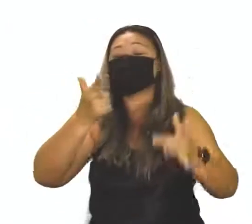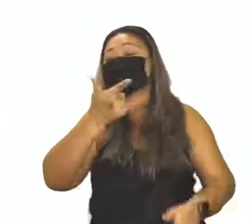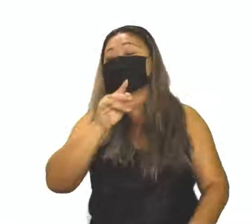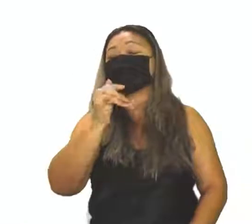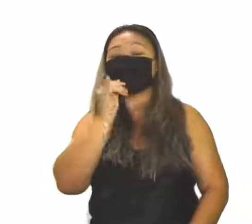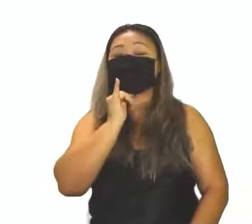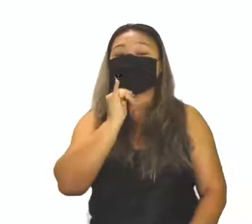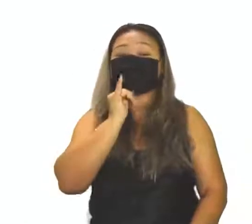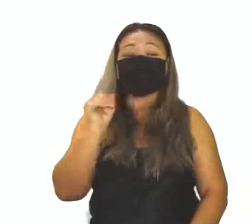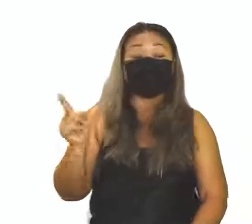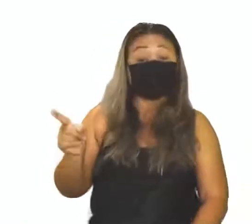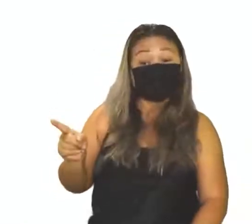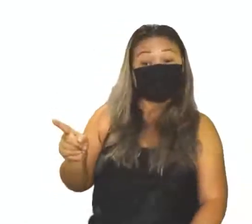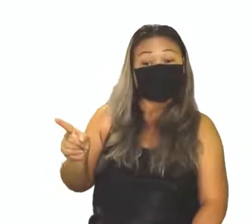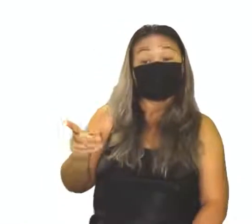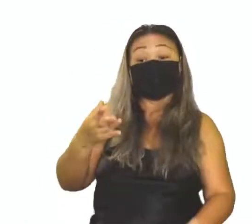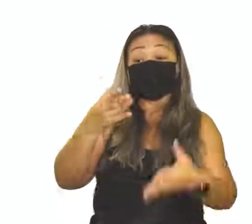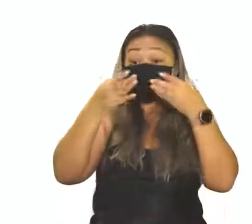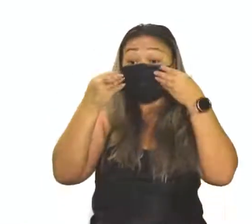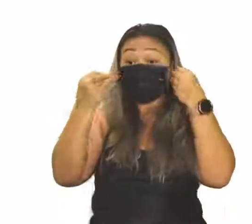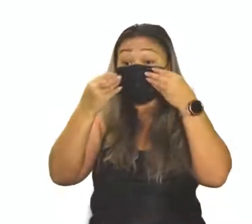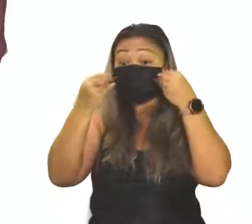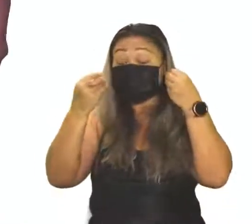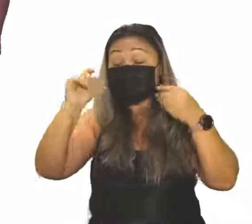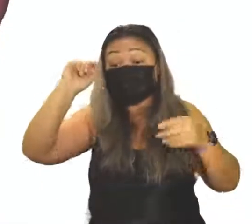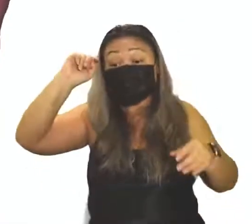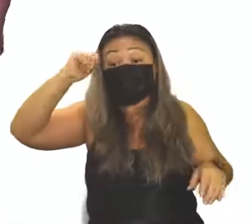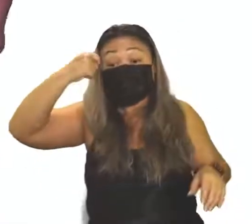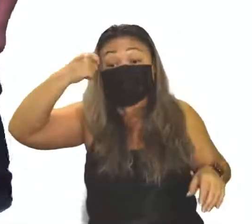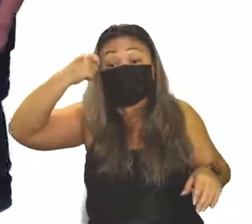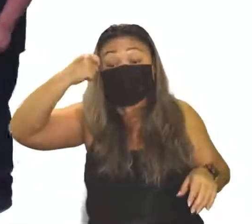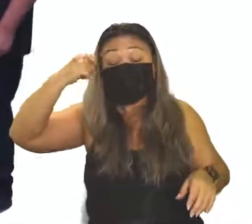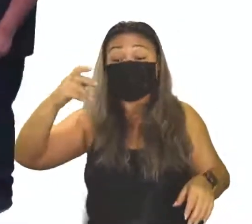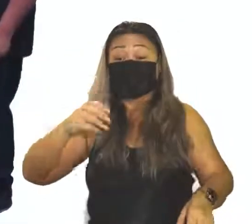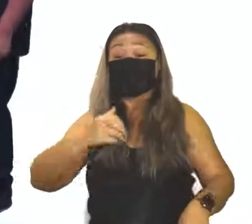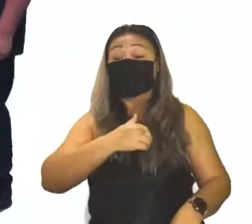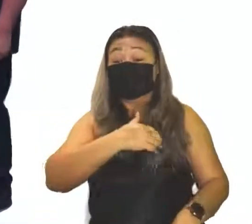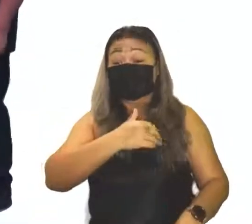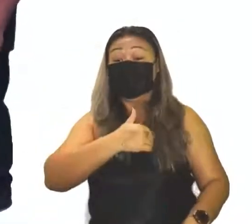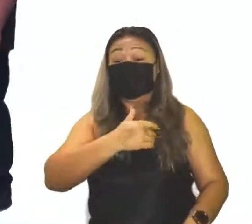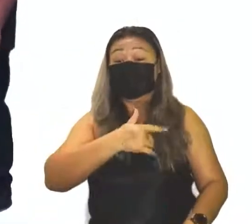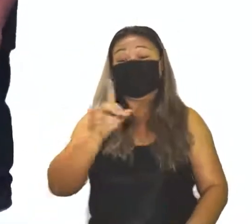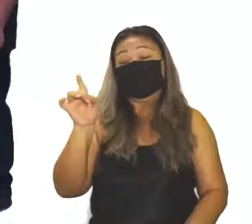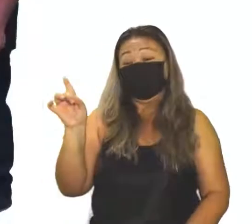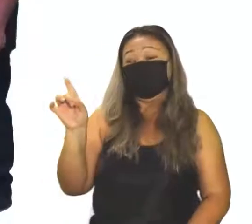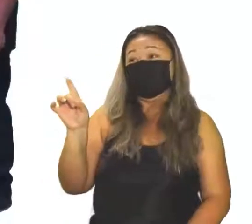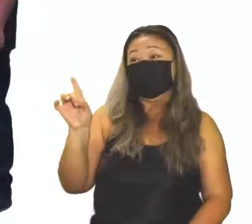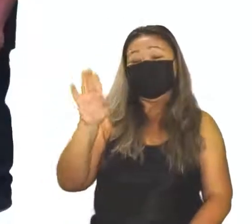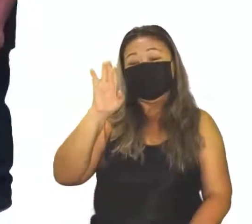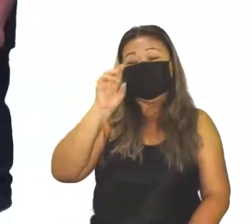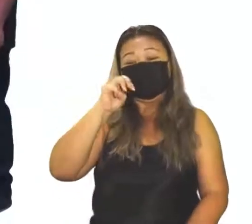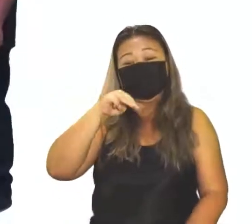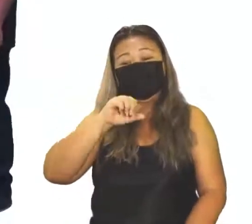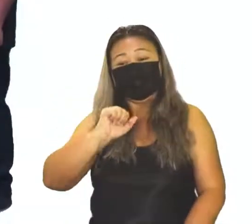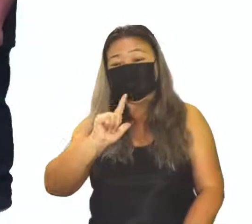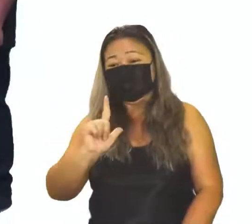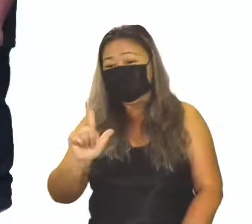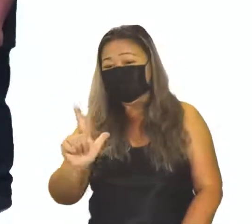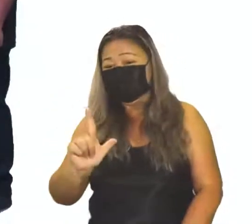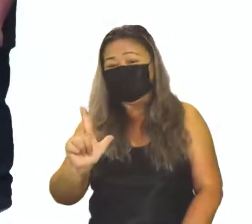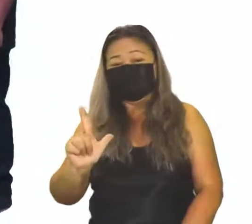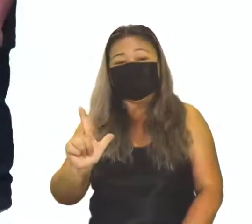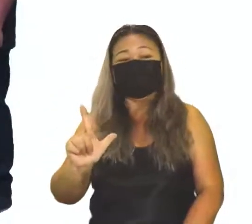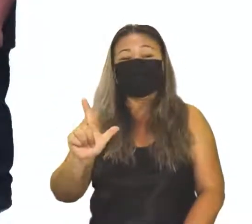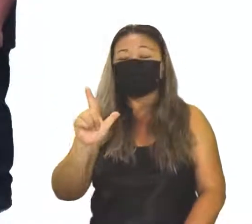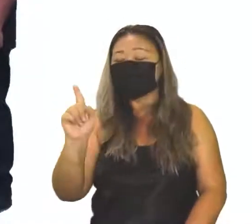exemplo. O gato preto, ó. As pessoas têm muito preconceito com esse gatinho, ele não é mau, né? O gato preto